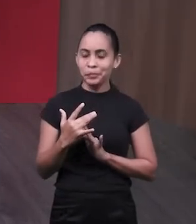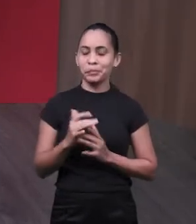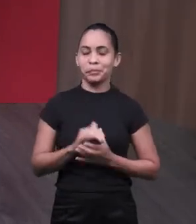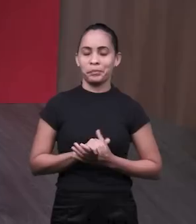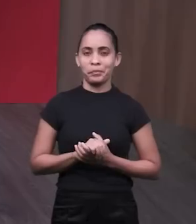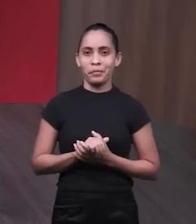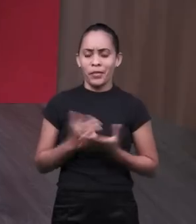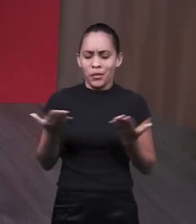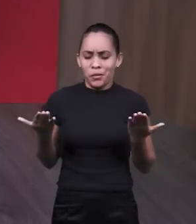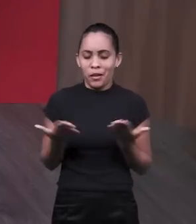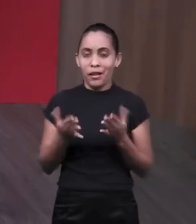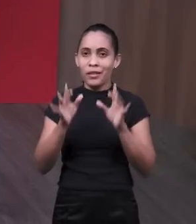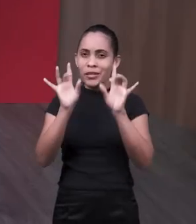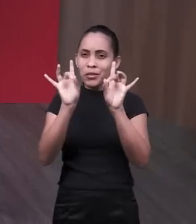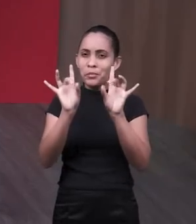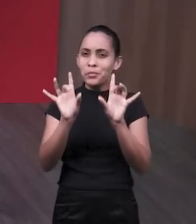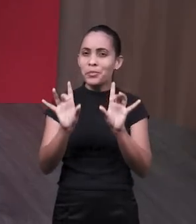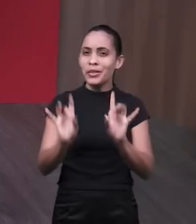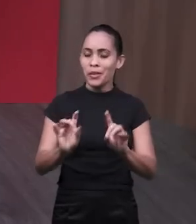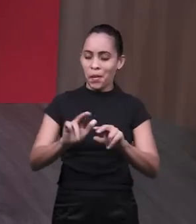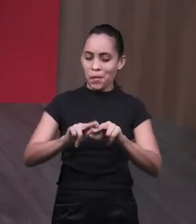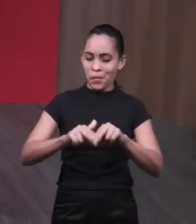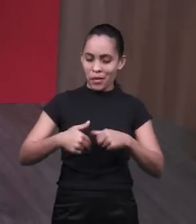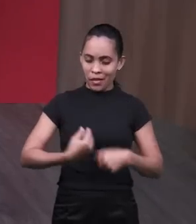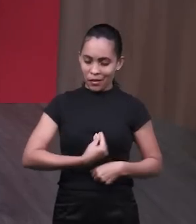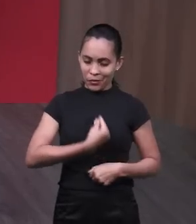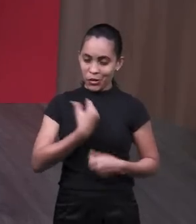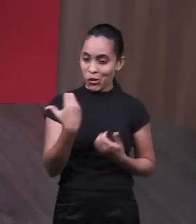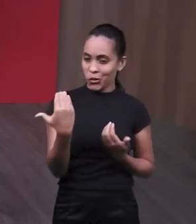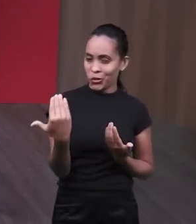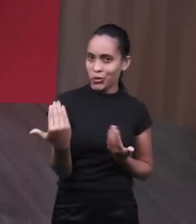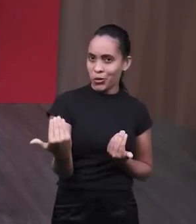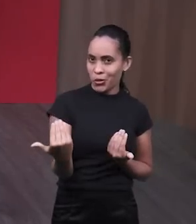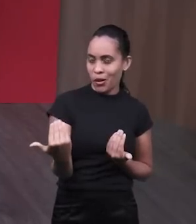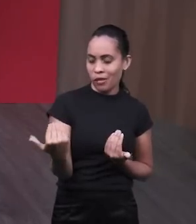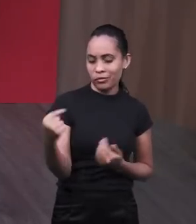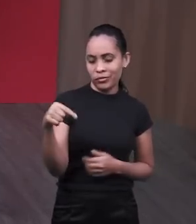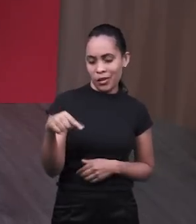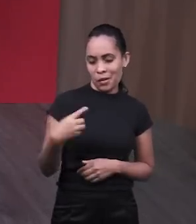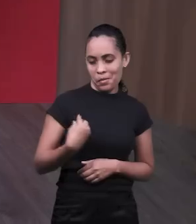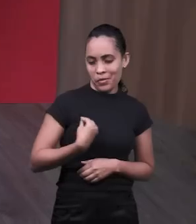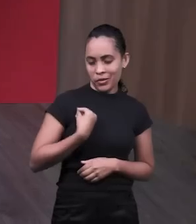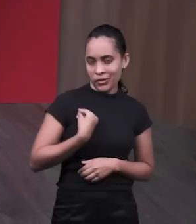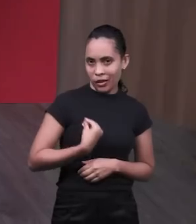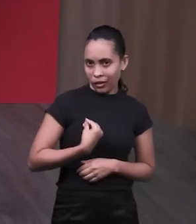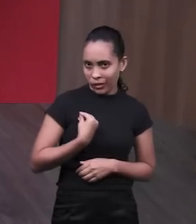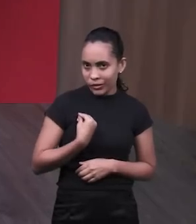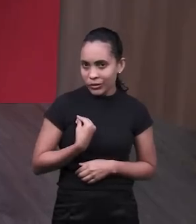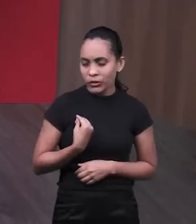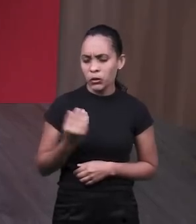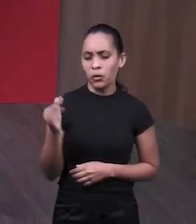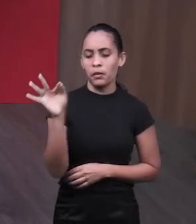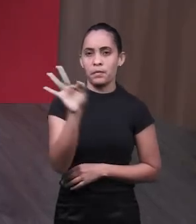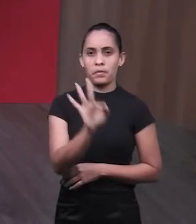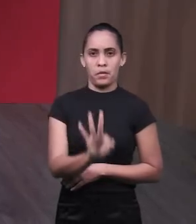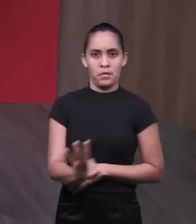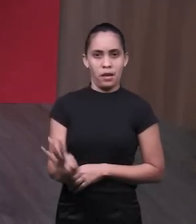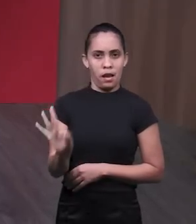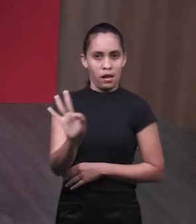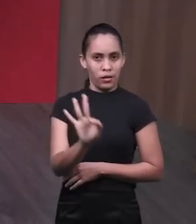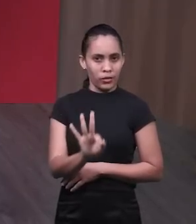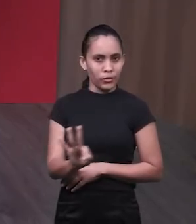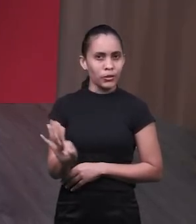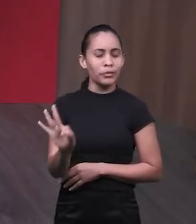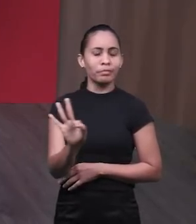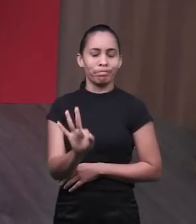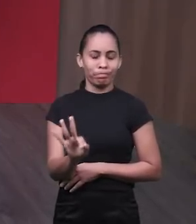Amém. Especialmente pelos jovens que participam conosco, aqueles que estão nas